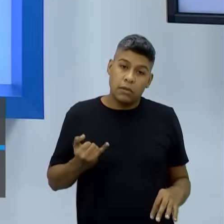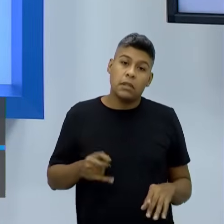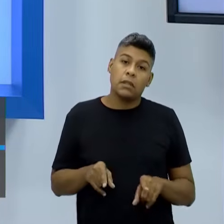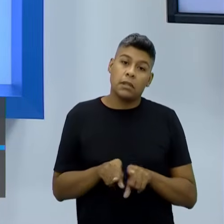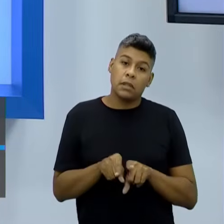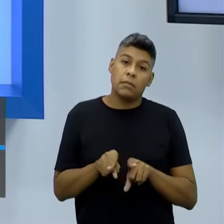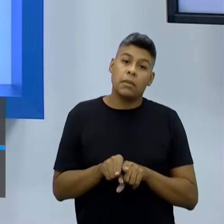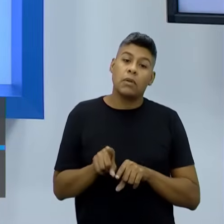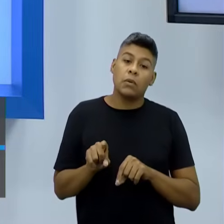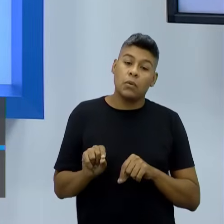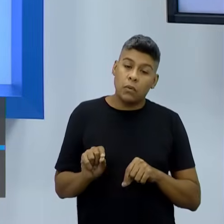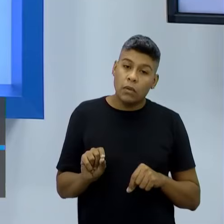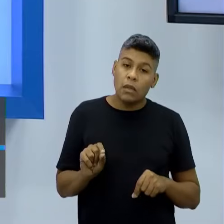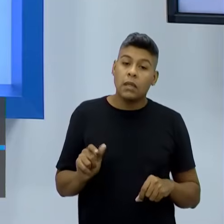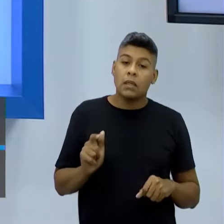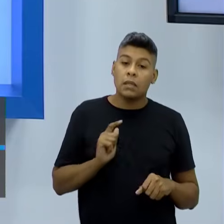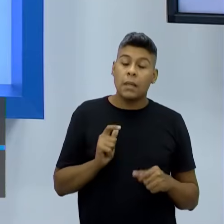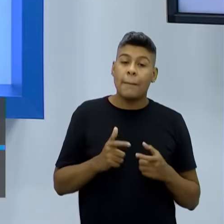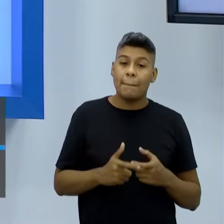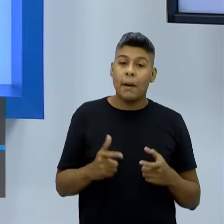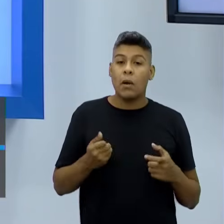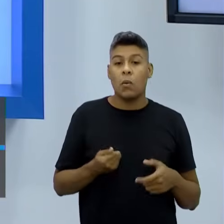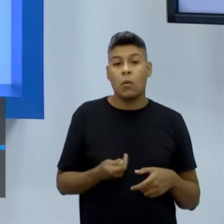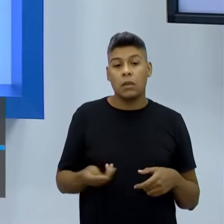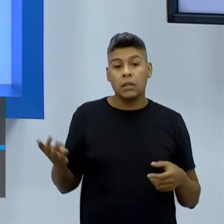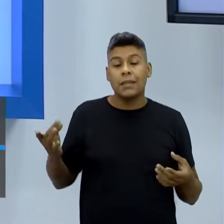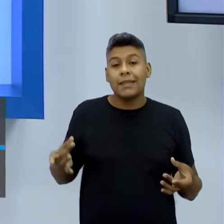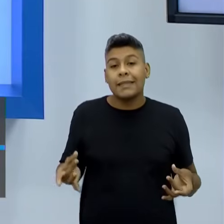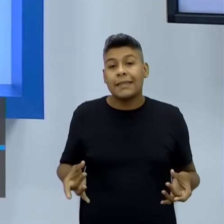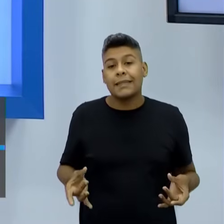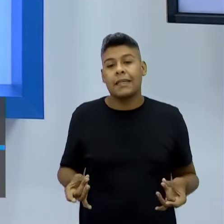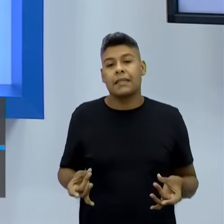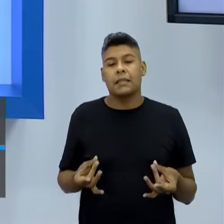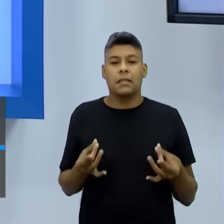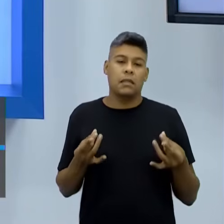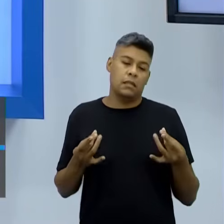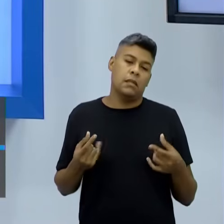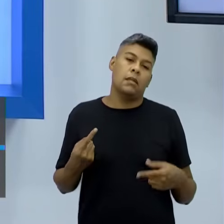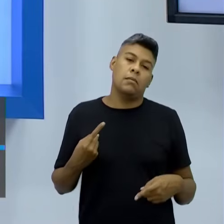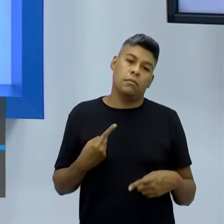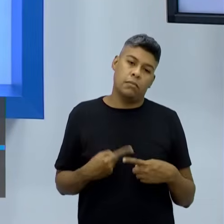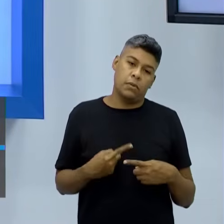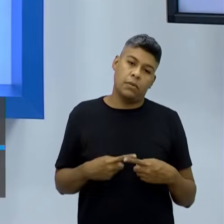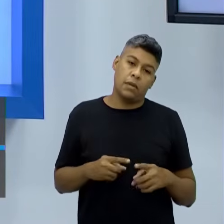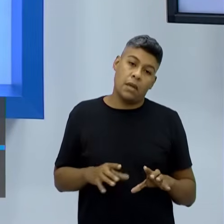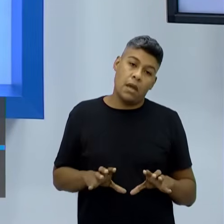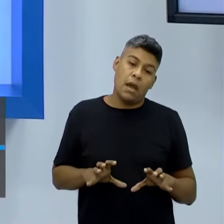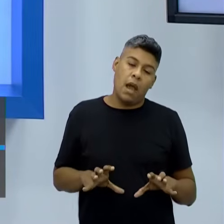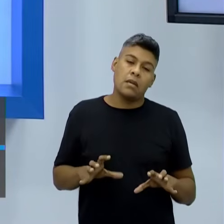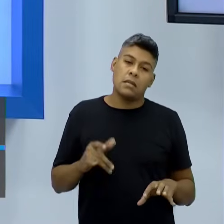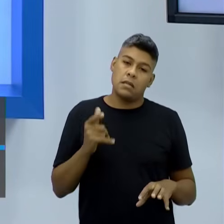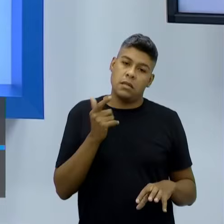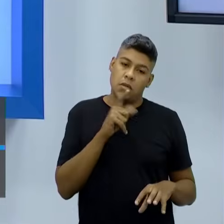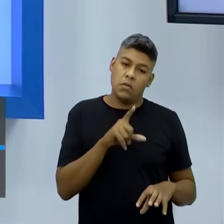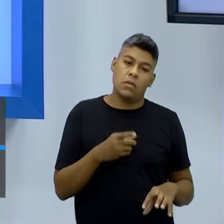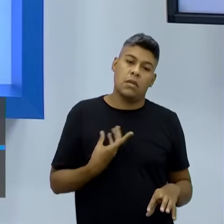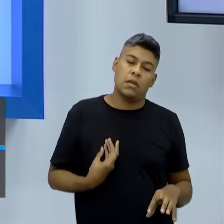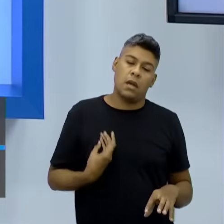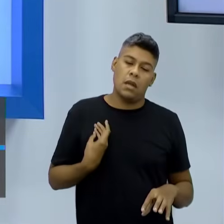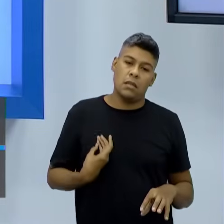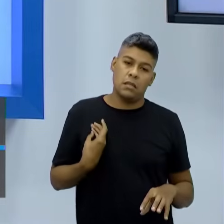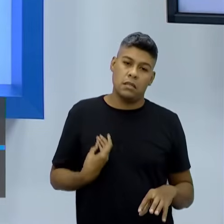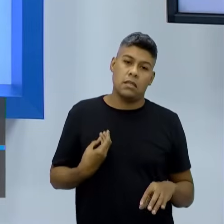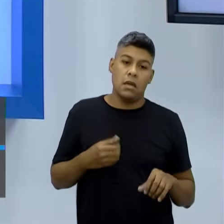caderno também contenha o maior número de detalhes possíveis, porque aí sim ele vai conseguir realizar e vai